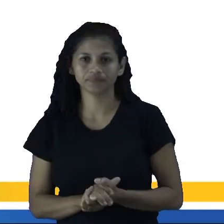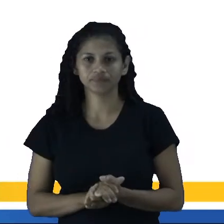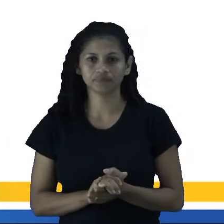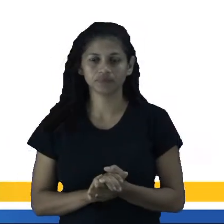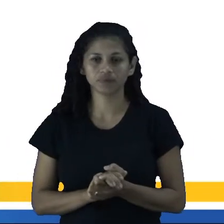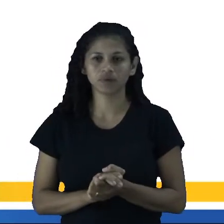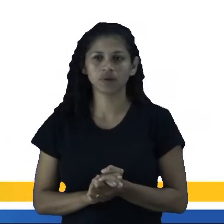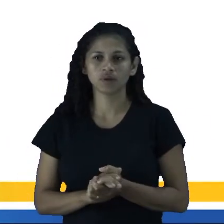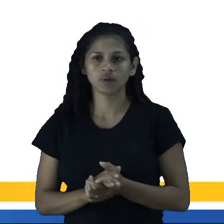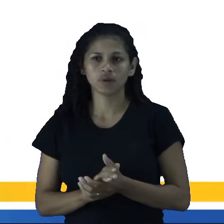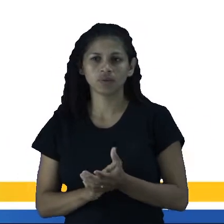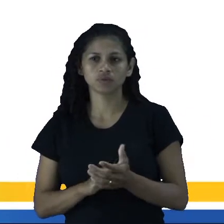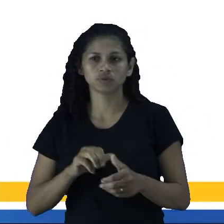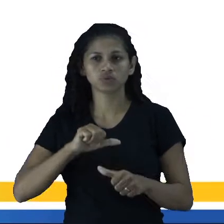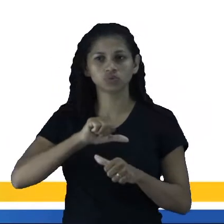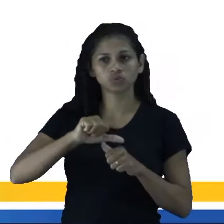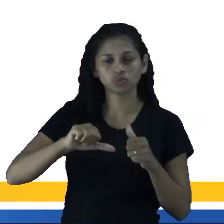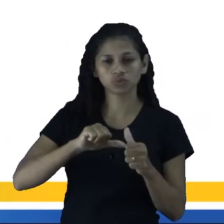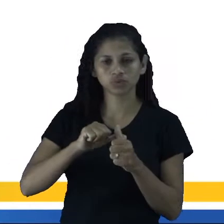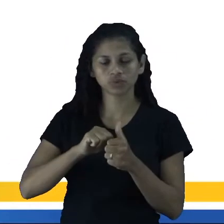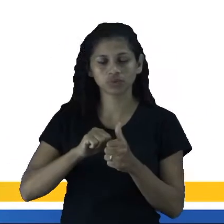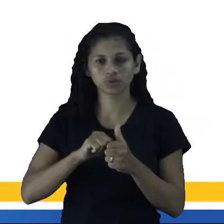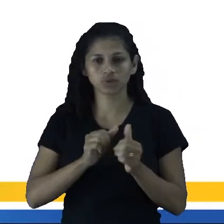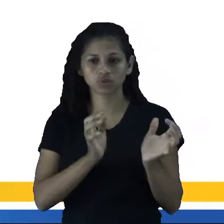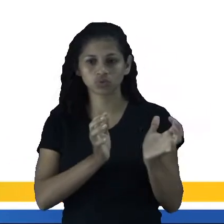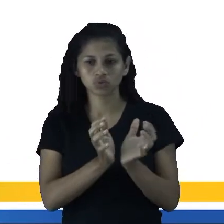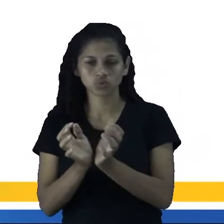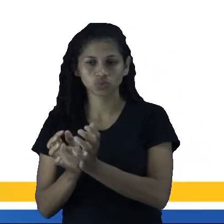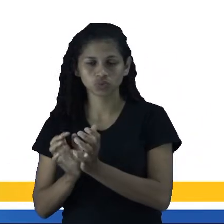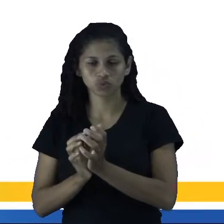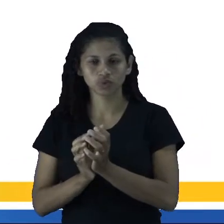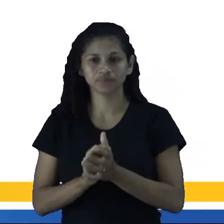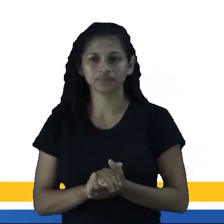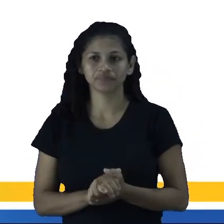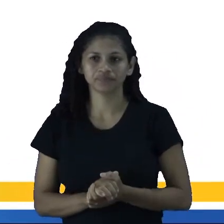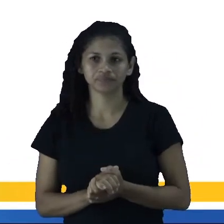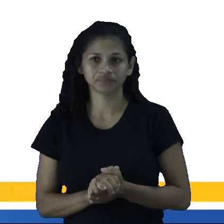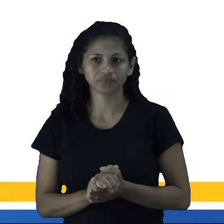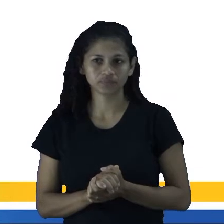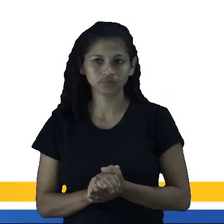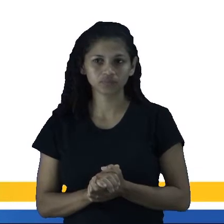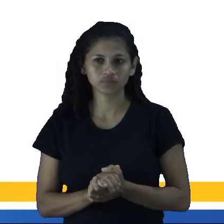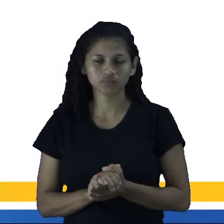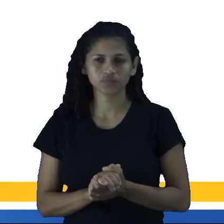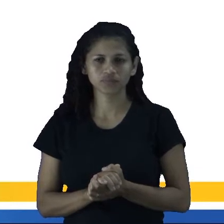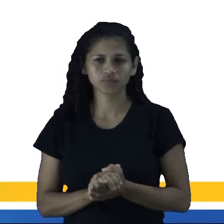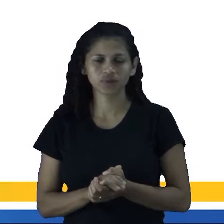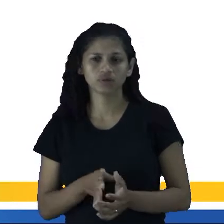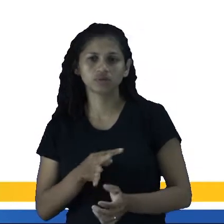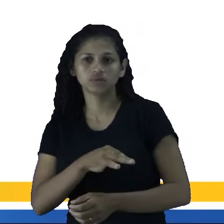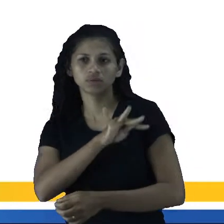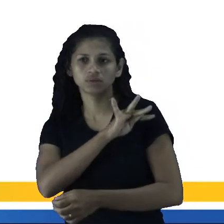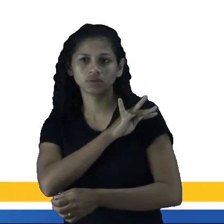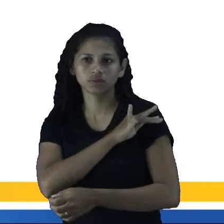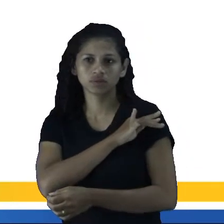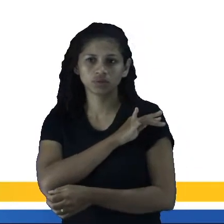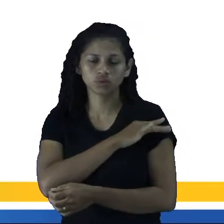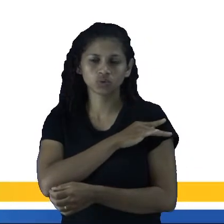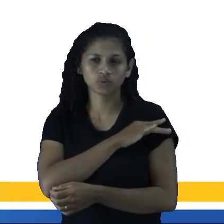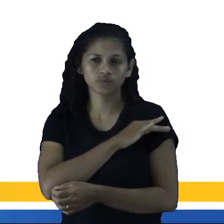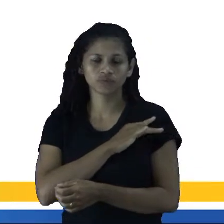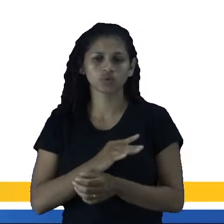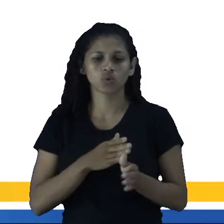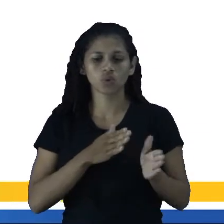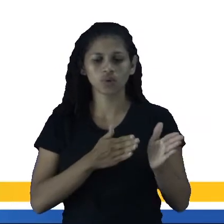permutar é trocar os elementos de lugar, considerando a ordenação desses. Essas técnicas fazem parte de um campo